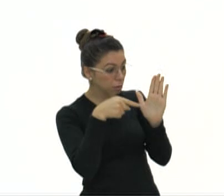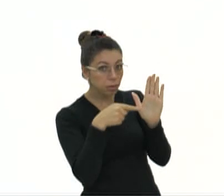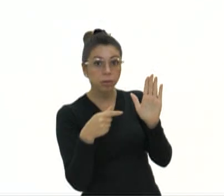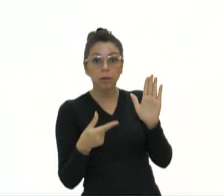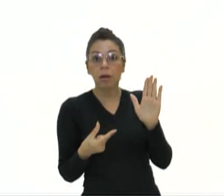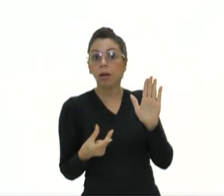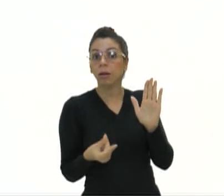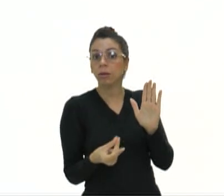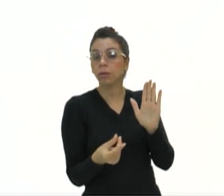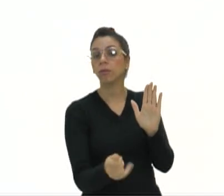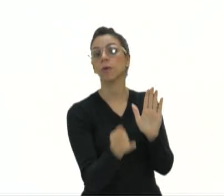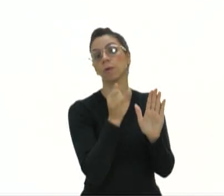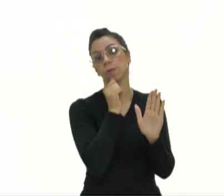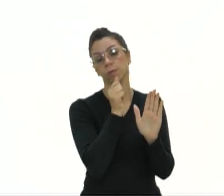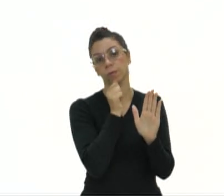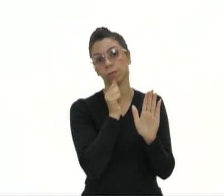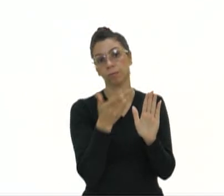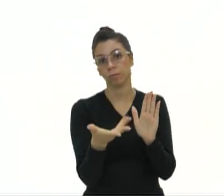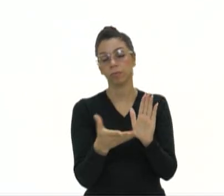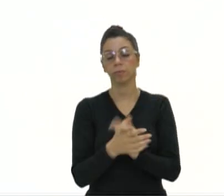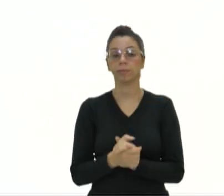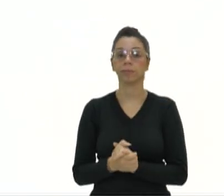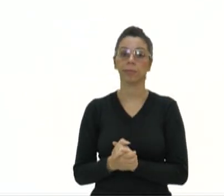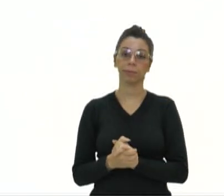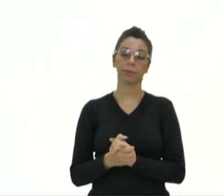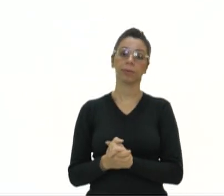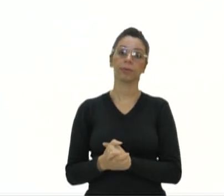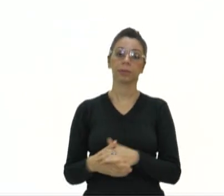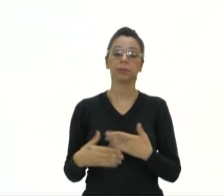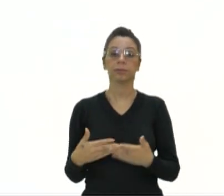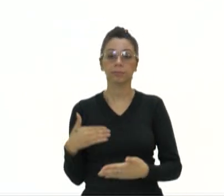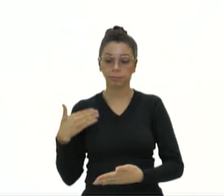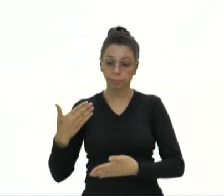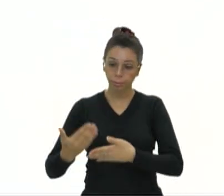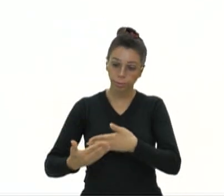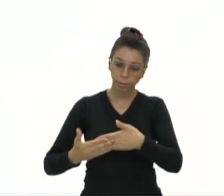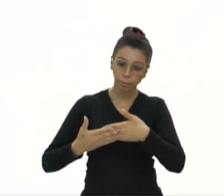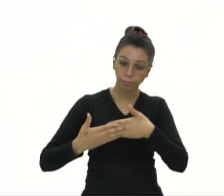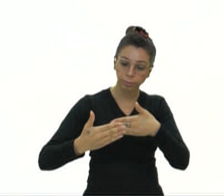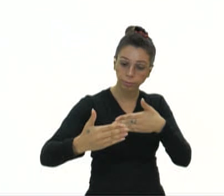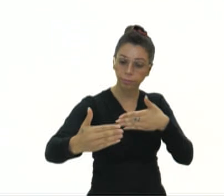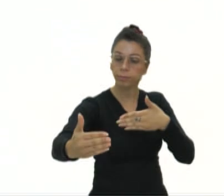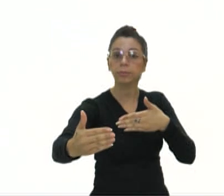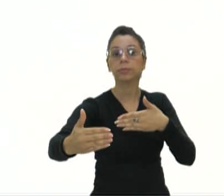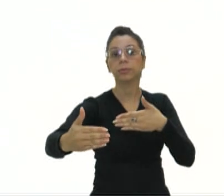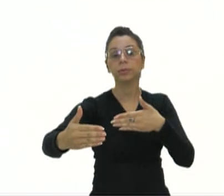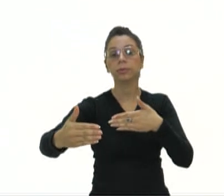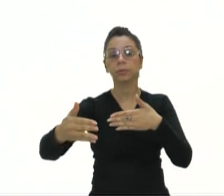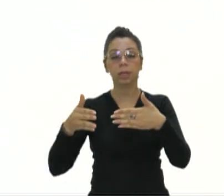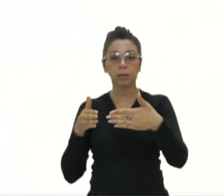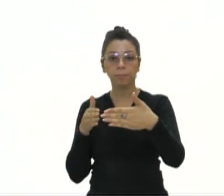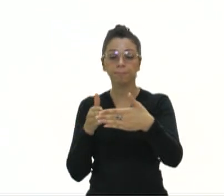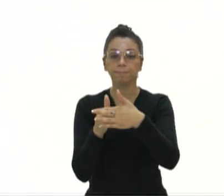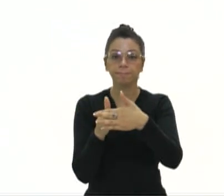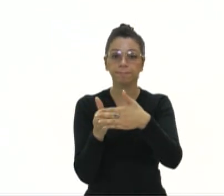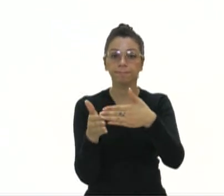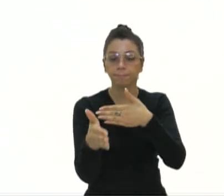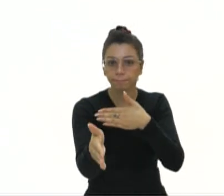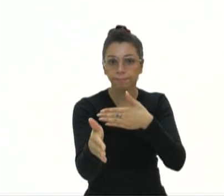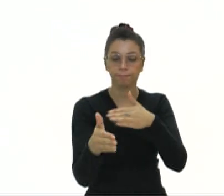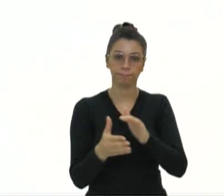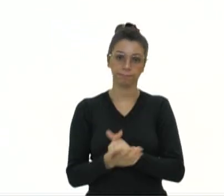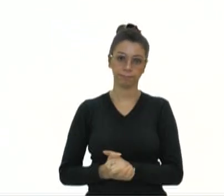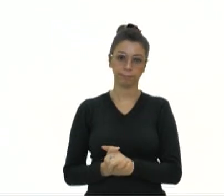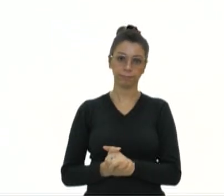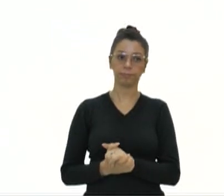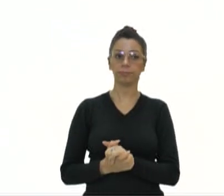ainda sendo trabalhadas e que espera-se no decorrer do processo sejam ultrapassadas. Mas não podemos